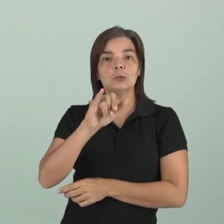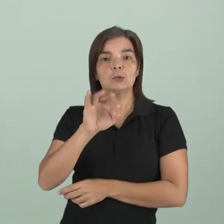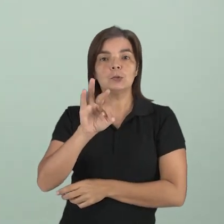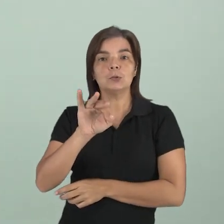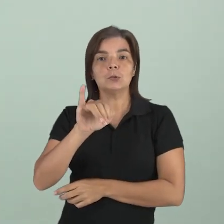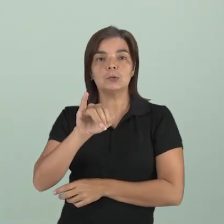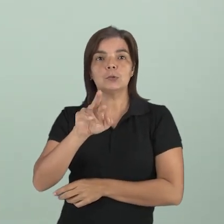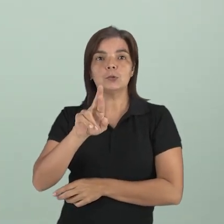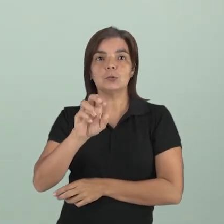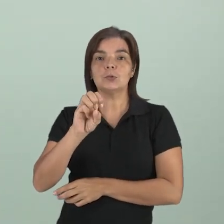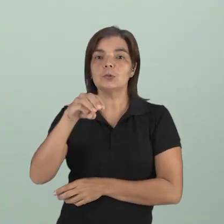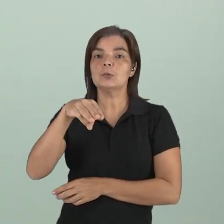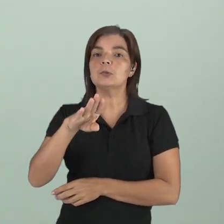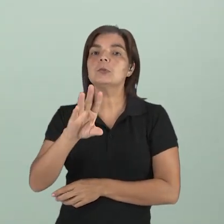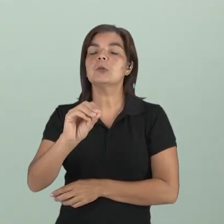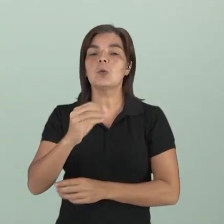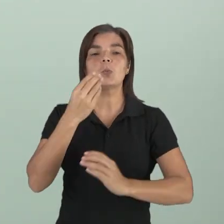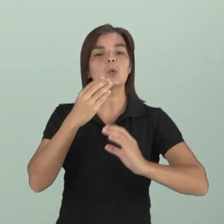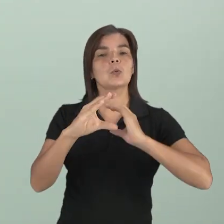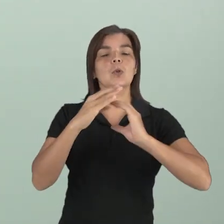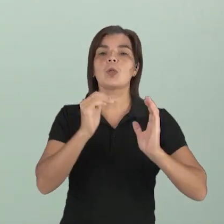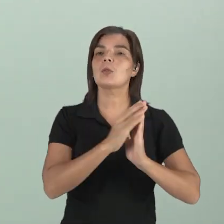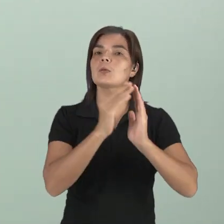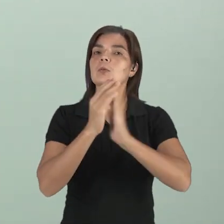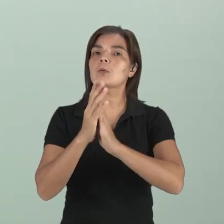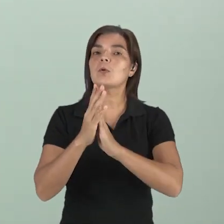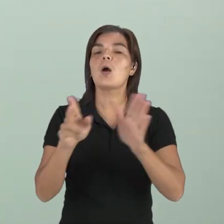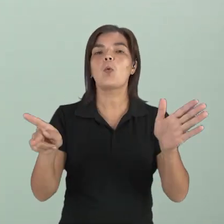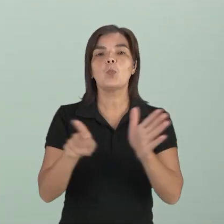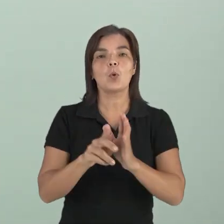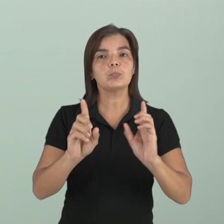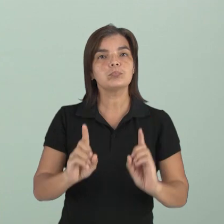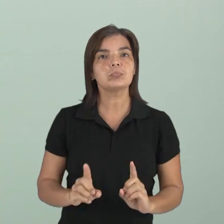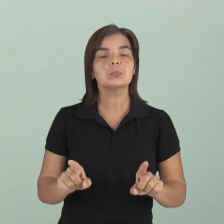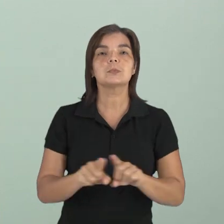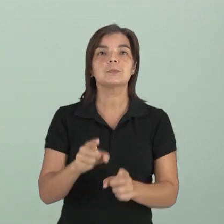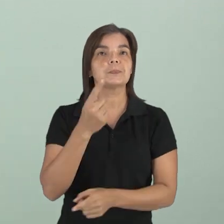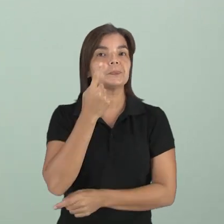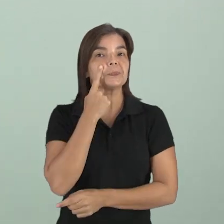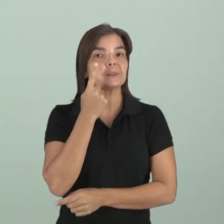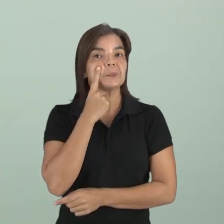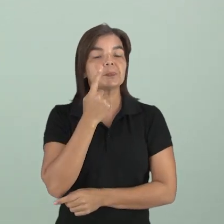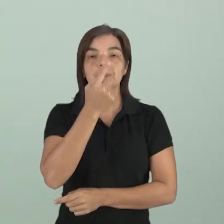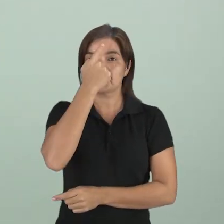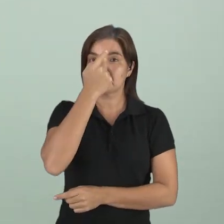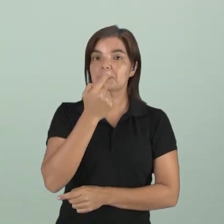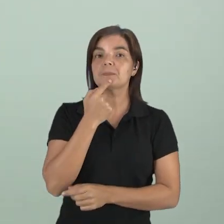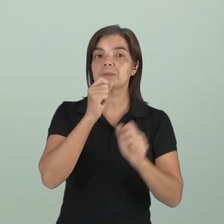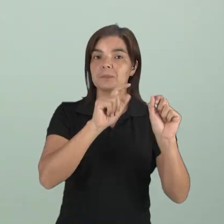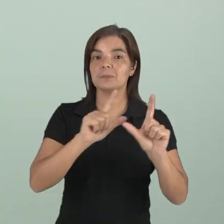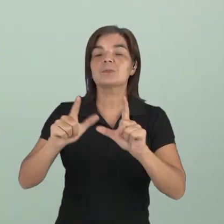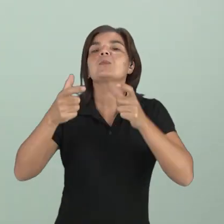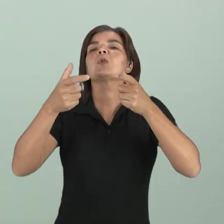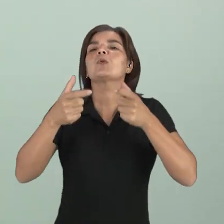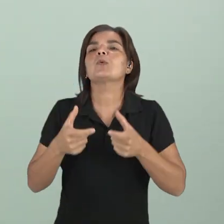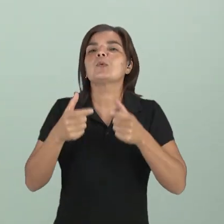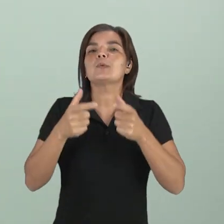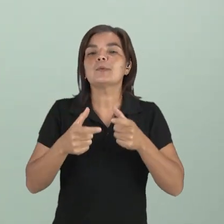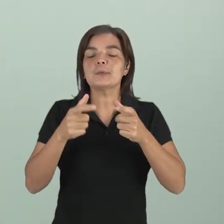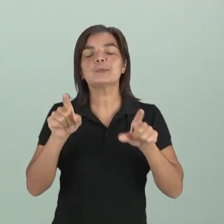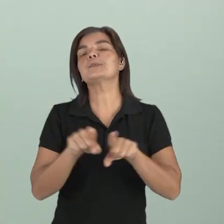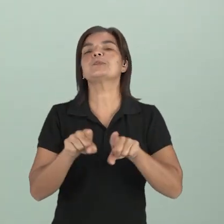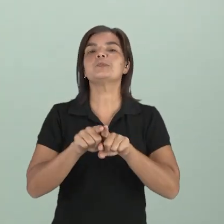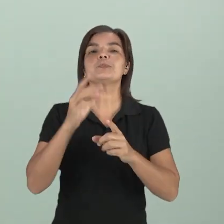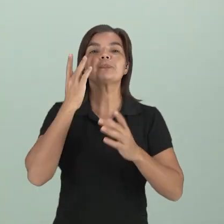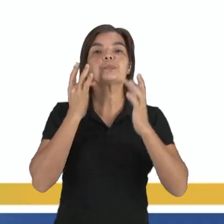ditirambos, essa procissão onde eles iam cantando louvores a Dionísio. Acompanhe aqui comigo nesse slide o lugar do